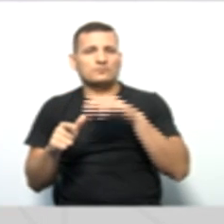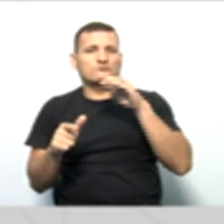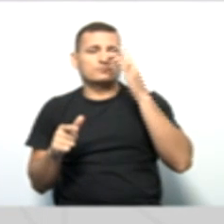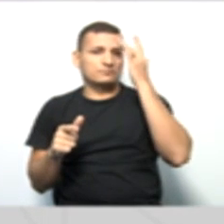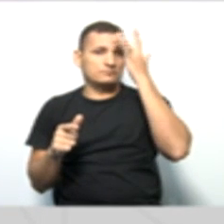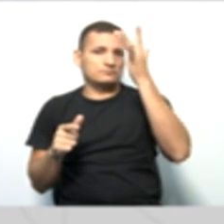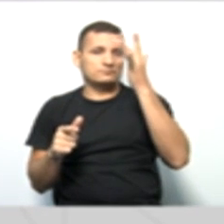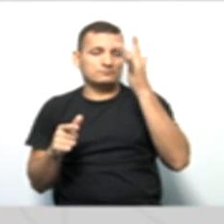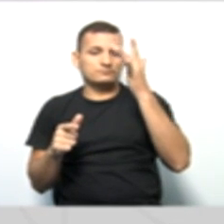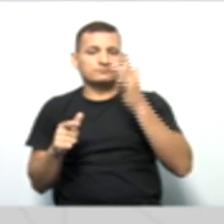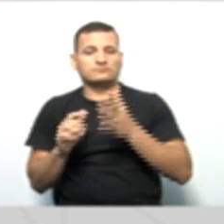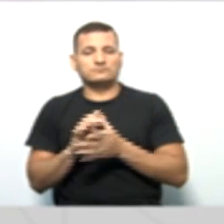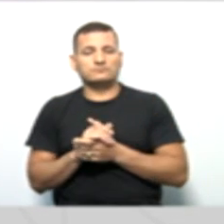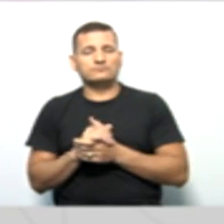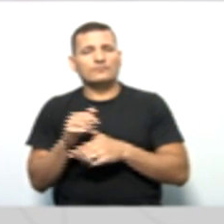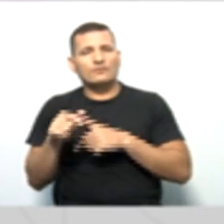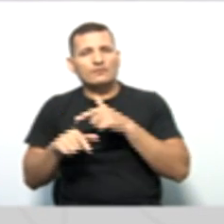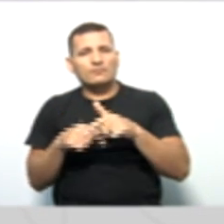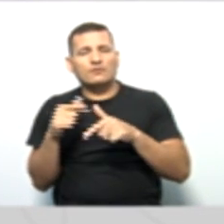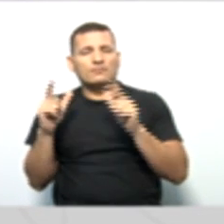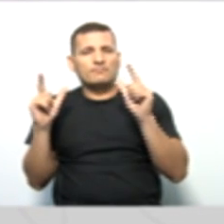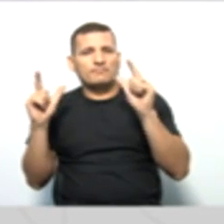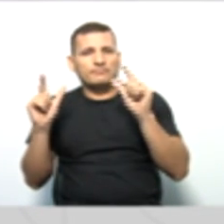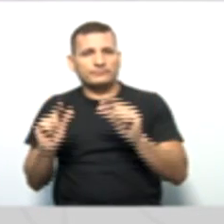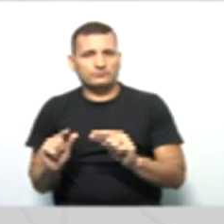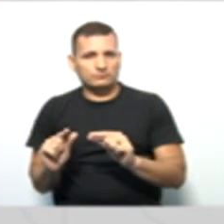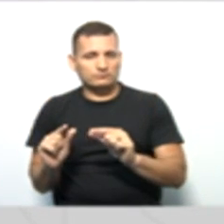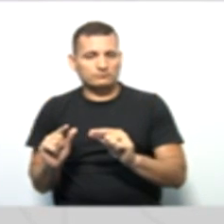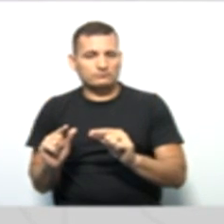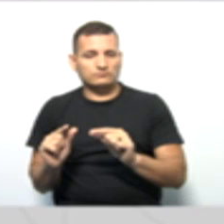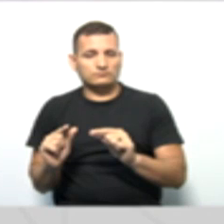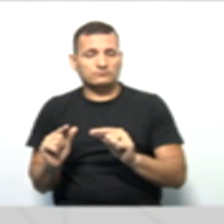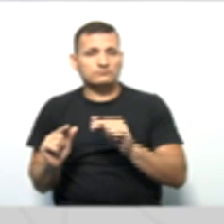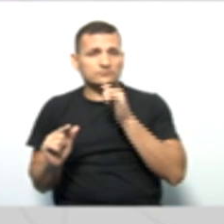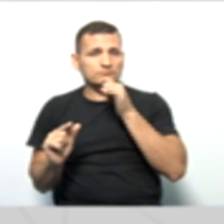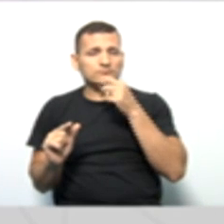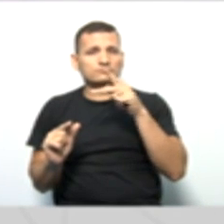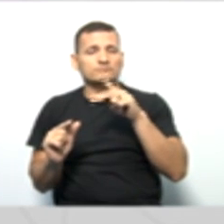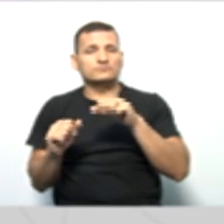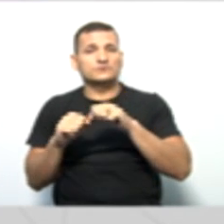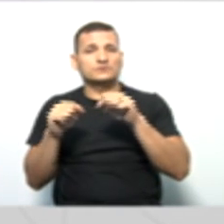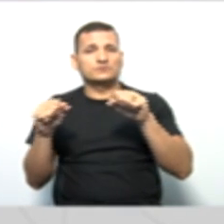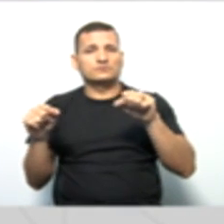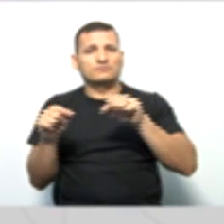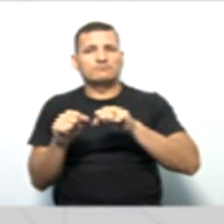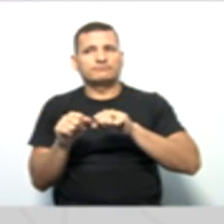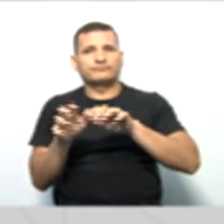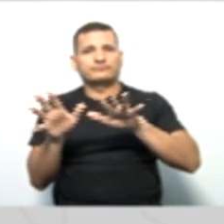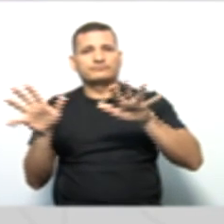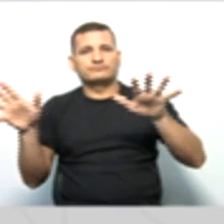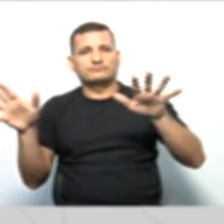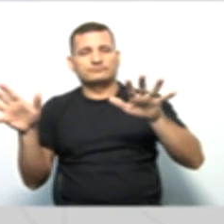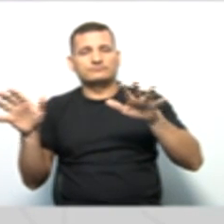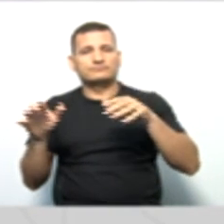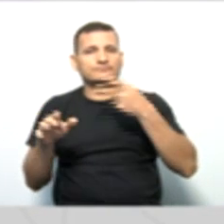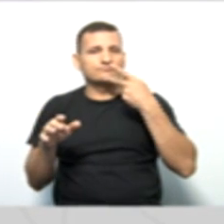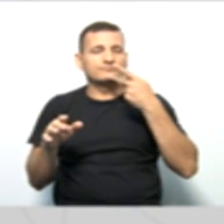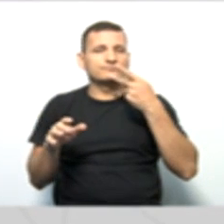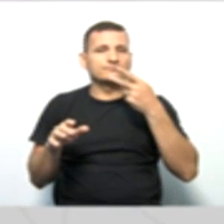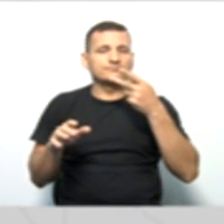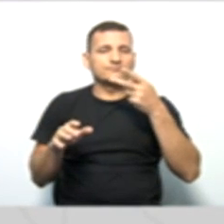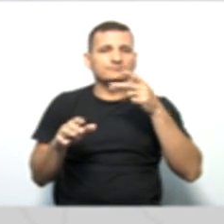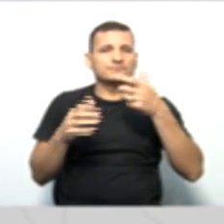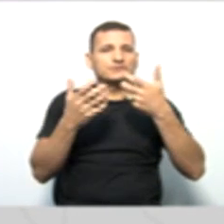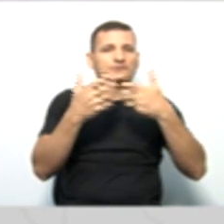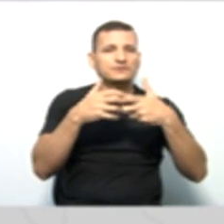fácil, um retrabalho menor, tá? Se você for expandir o seu sistema, a gente falou lá, página do IFRO, né? A gente